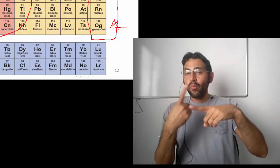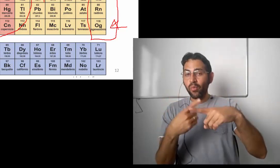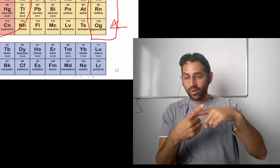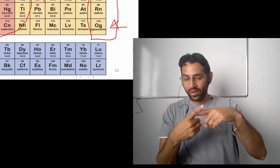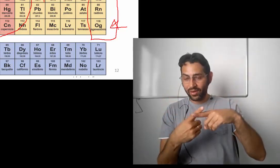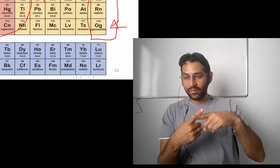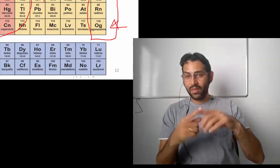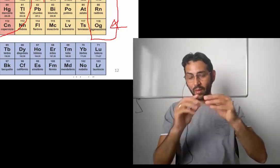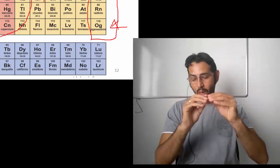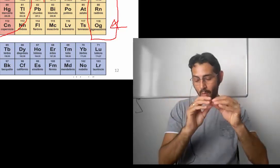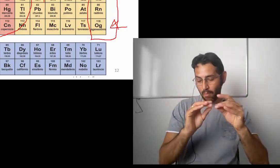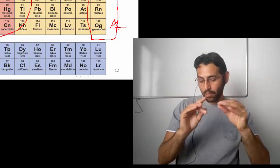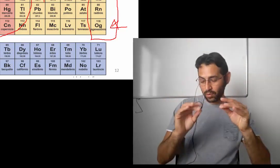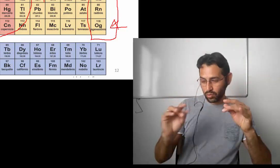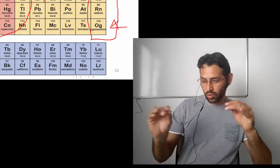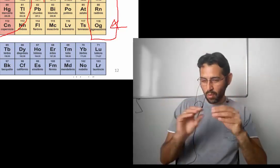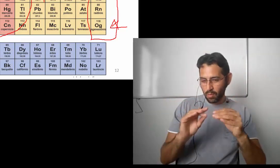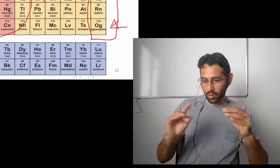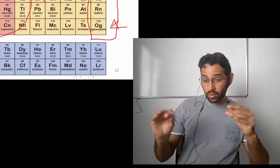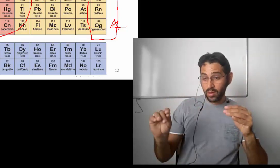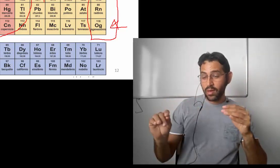cabem na tabela periódica, porque as